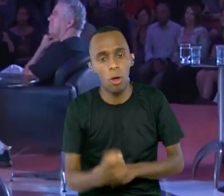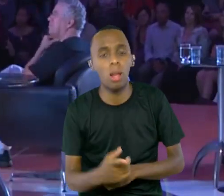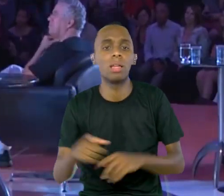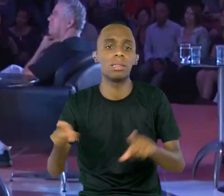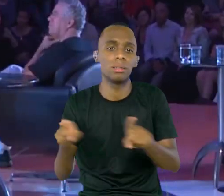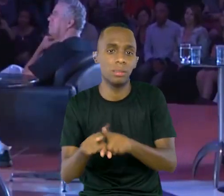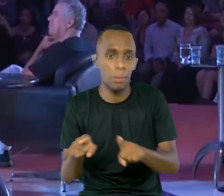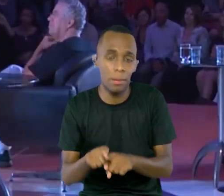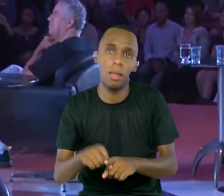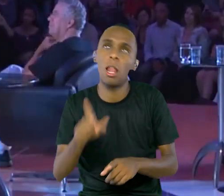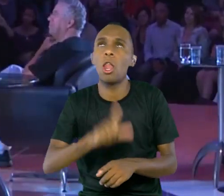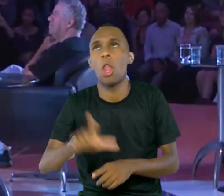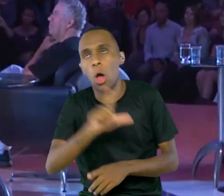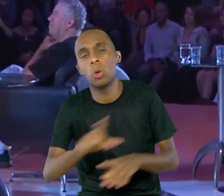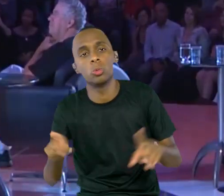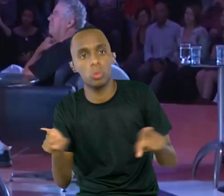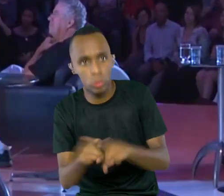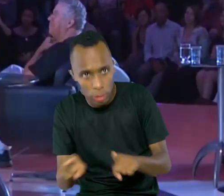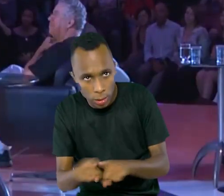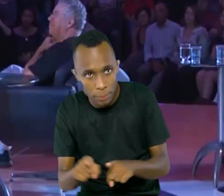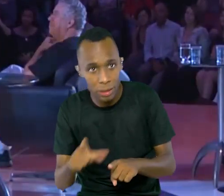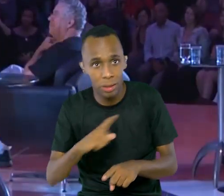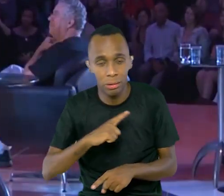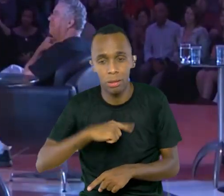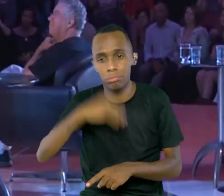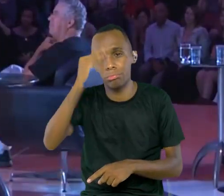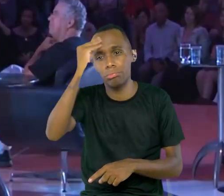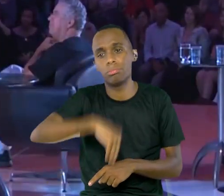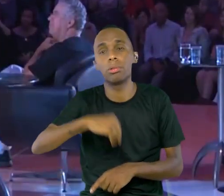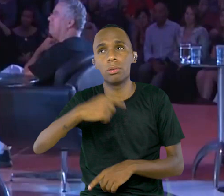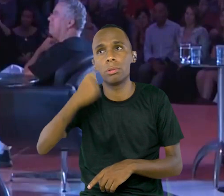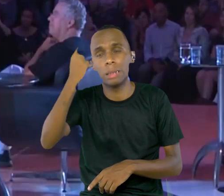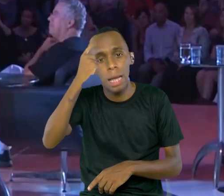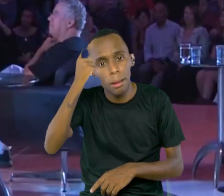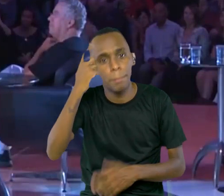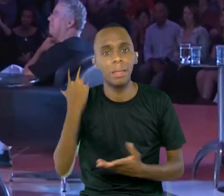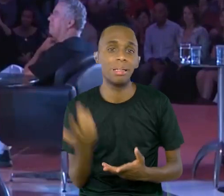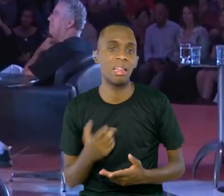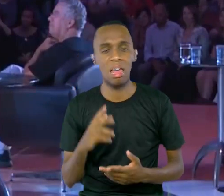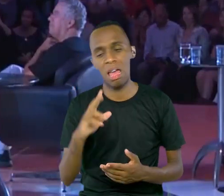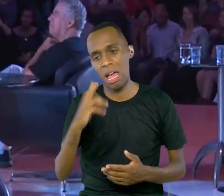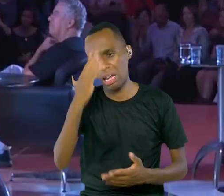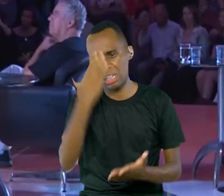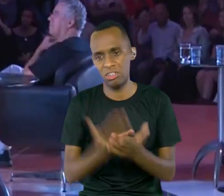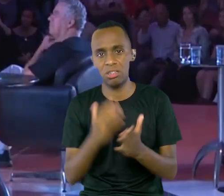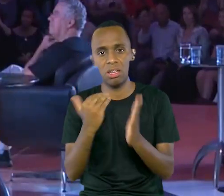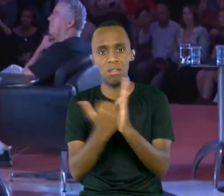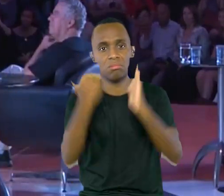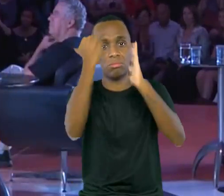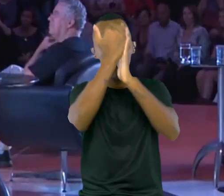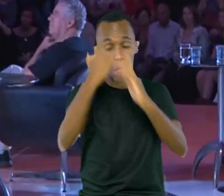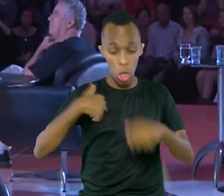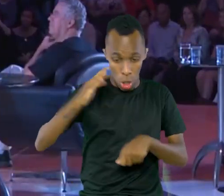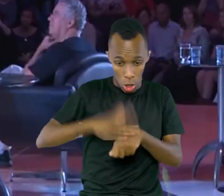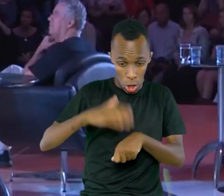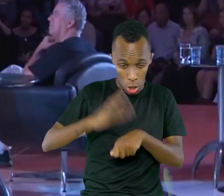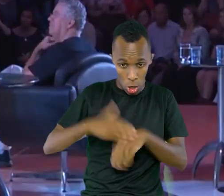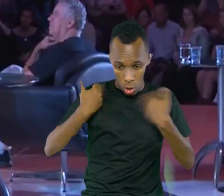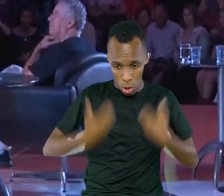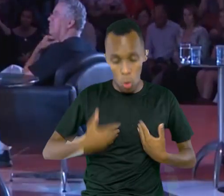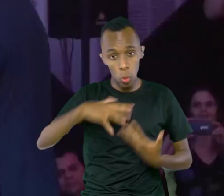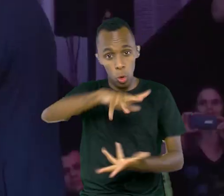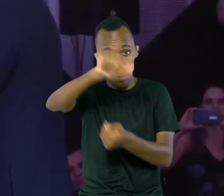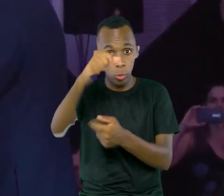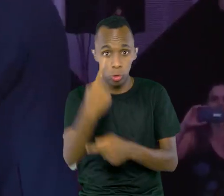a vitimação. Claro que, acima de tudo, a tolice mental de quem se acha exclusivo. Eu, Cortella,